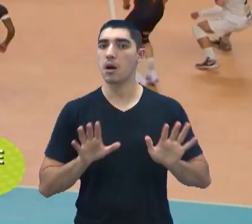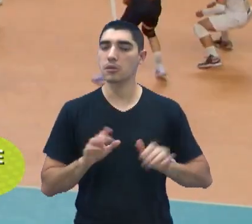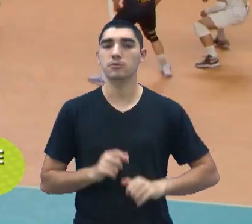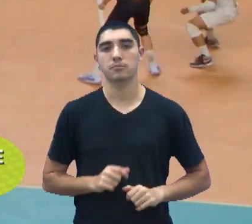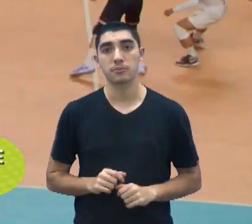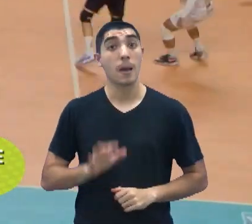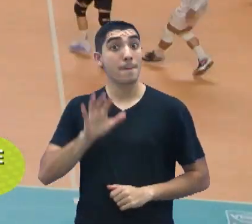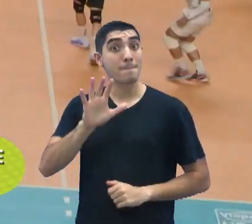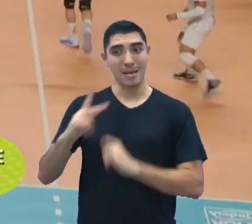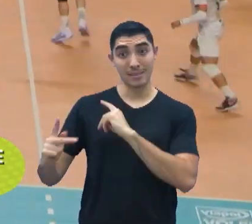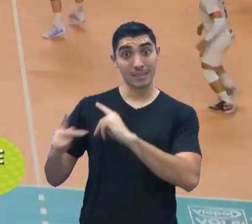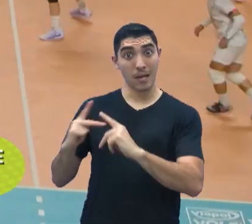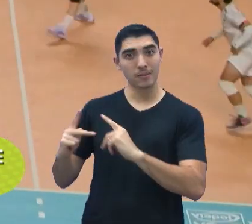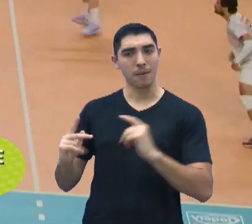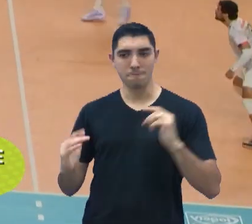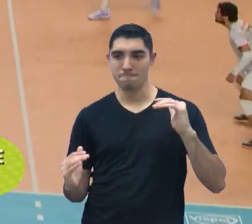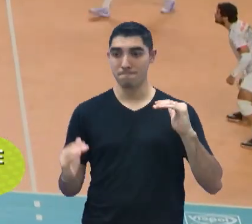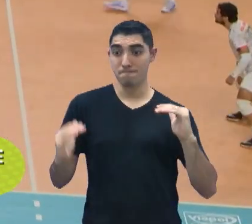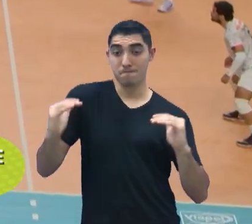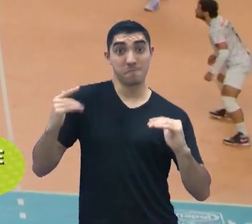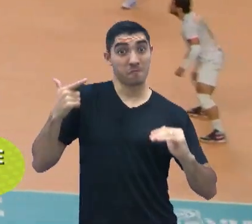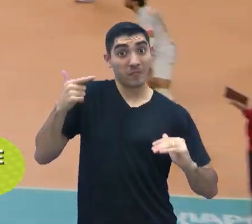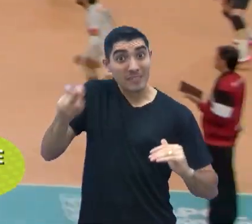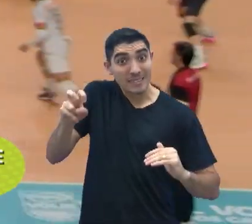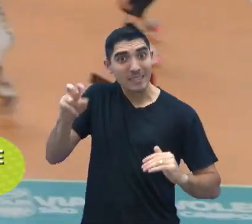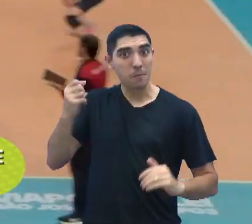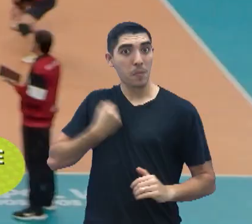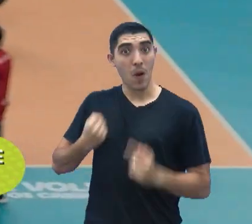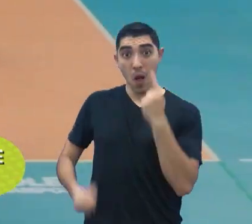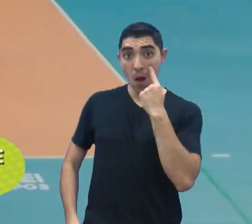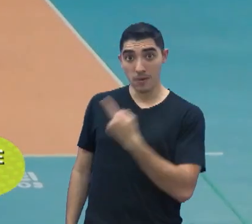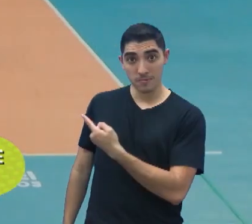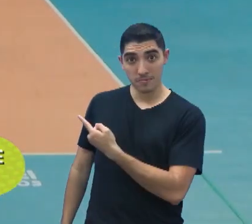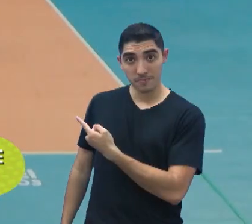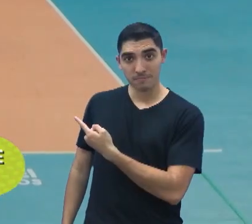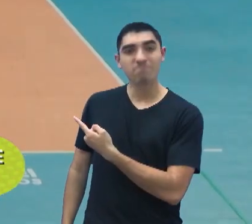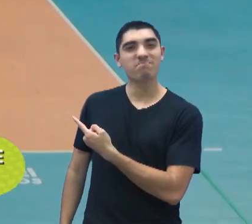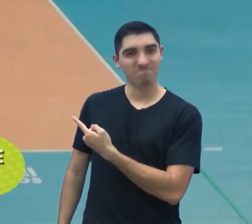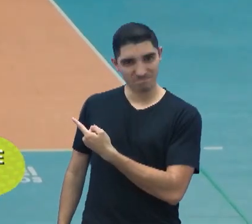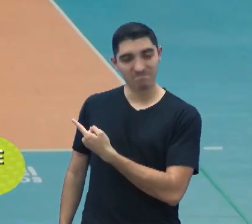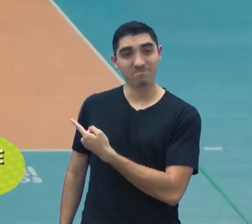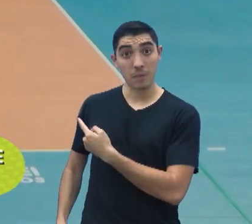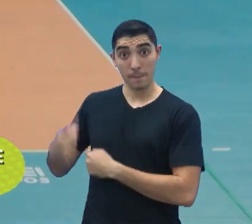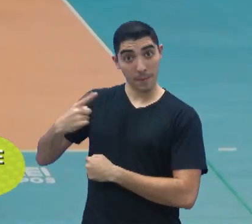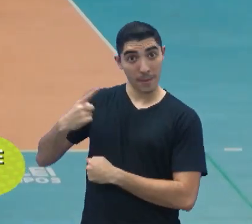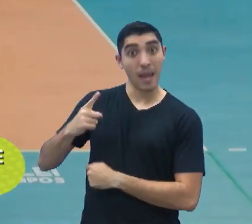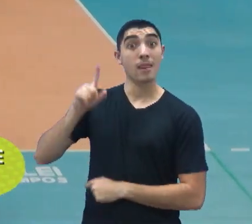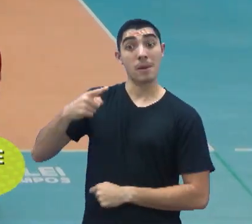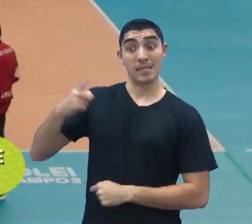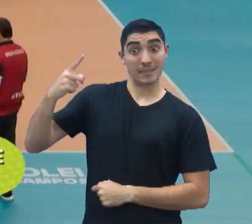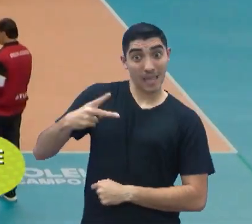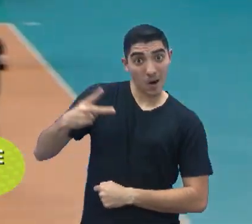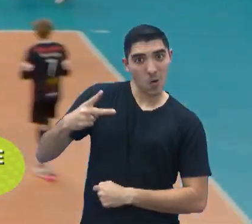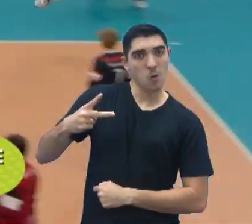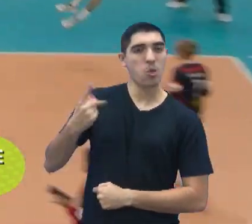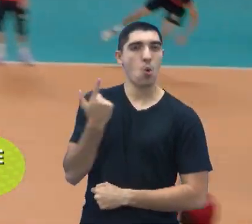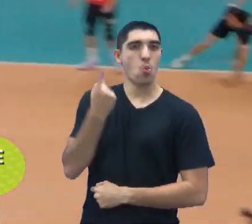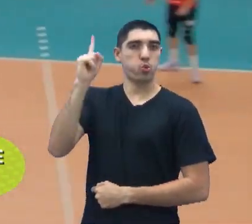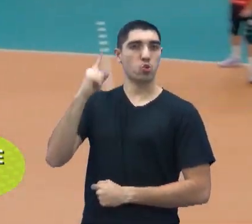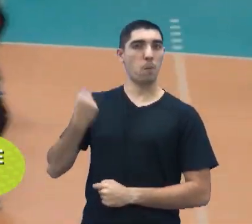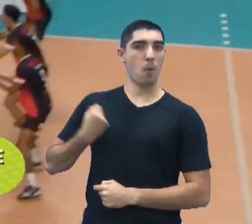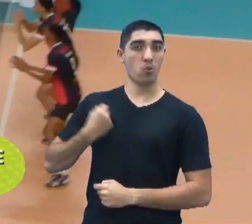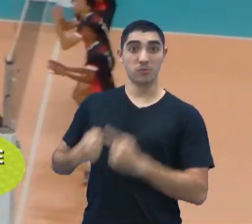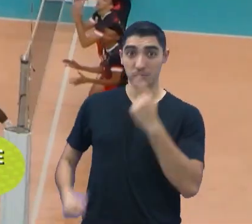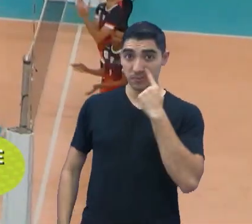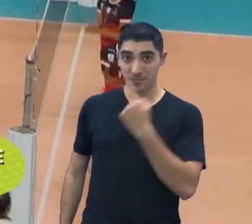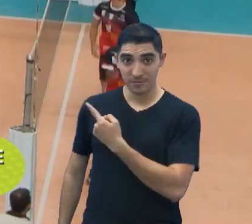Mas o São José fecharia o set nos 2 lances seguintes. Primeiro neste ataque na entrada de rede de Babu, depois